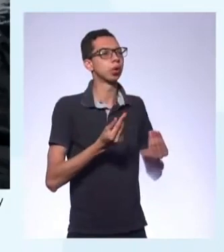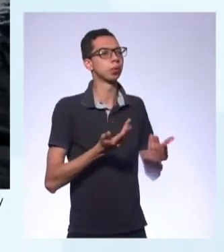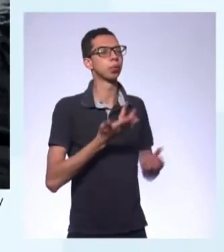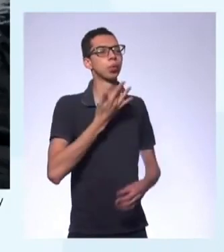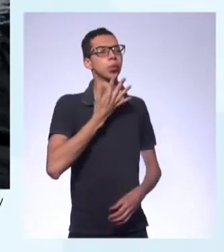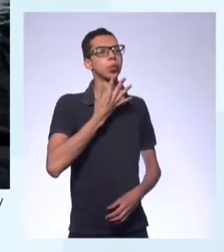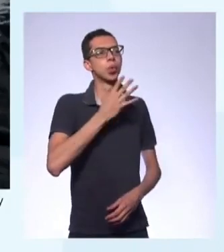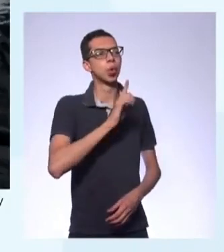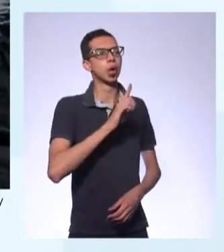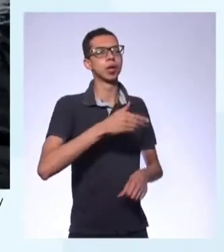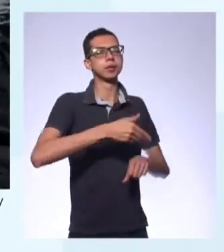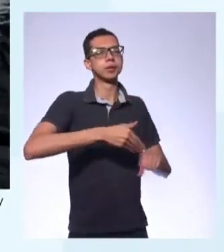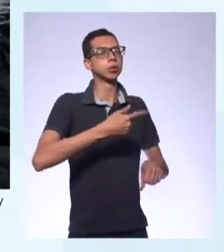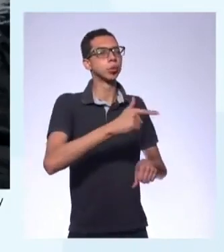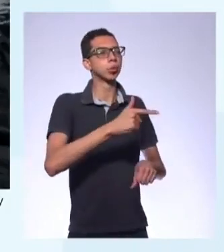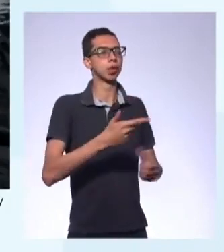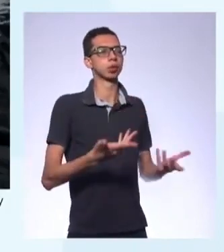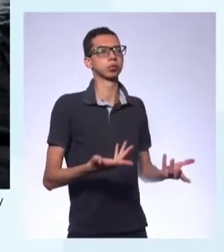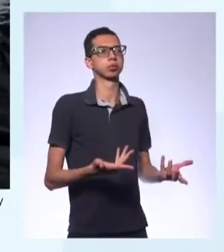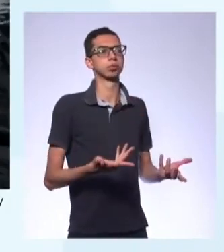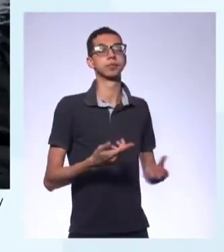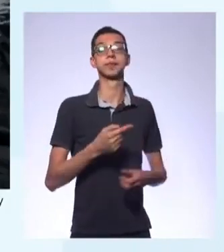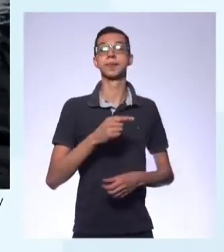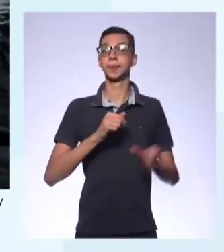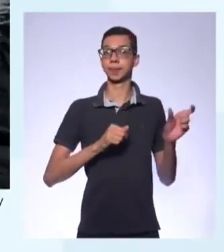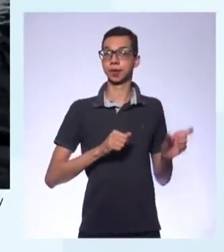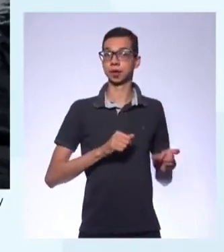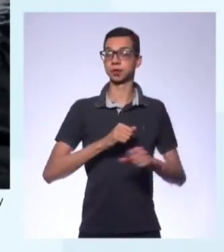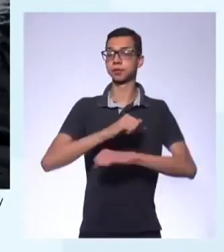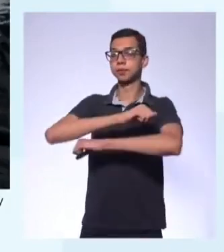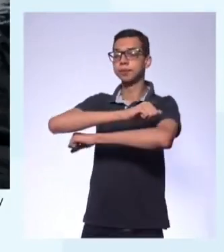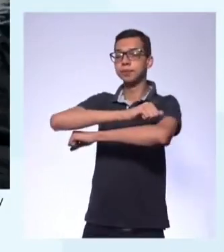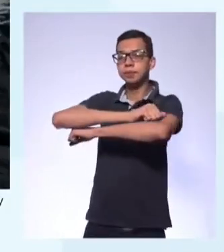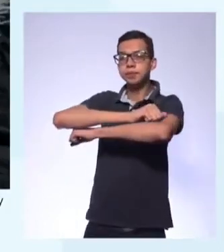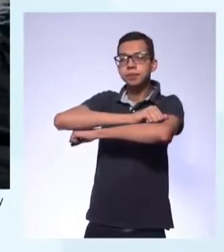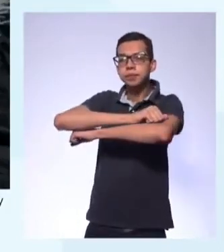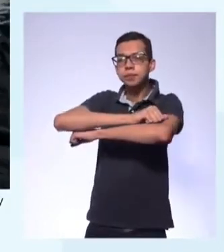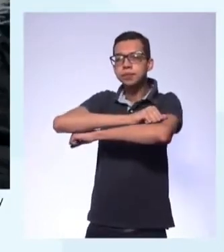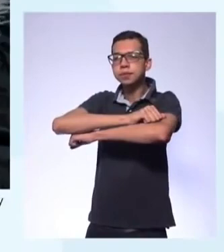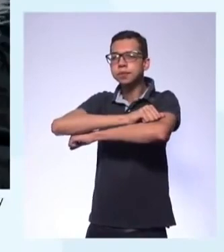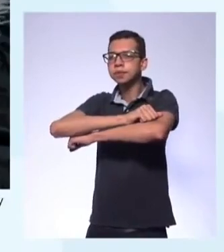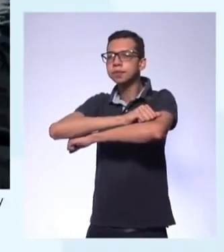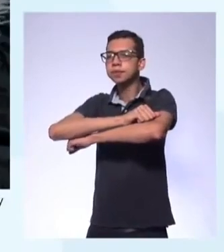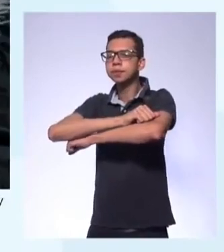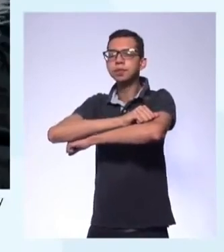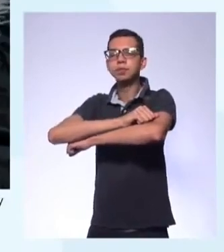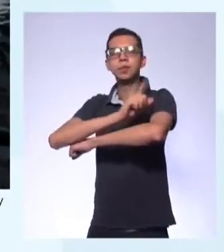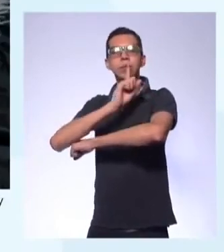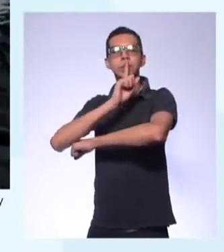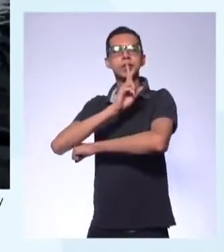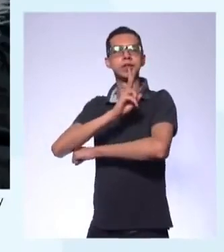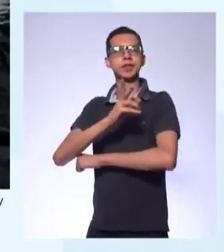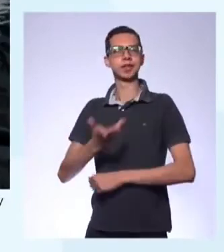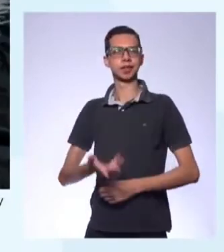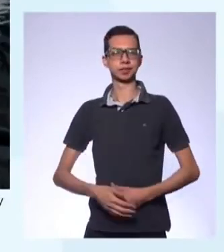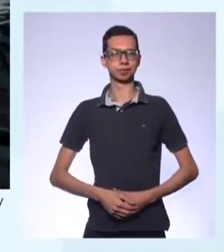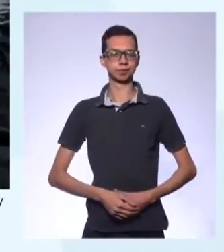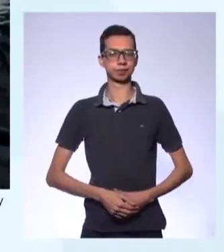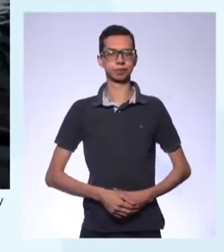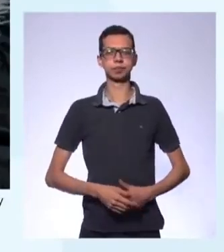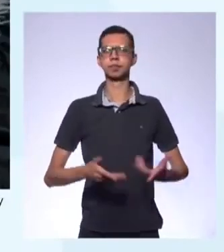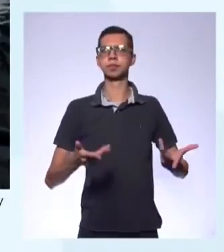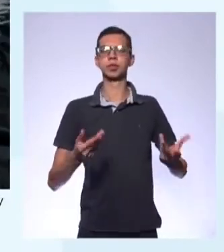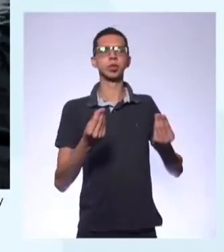mas permanece em silêncio. Que luz aparece agora da janela? Será Julieta o sol daquele